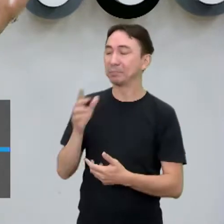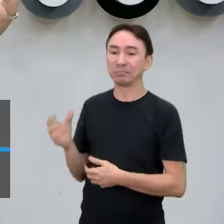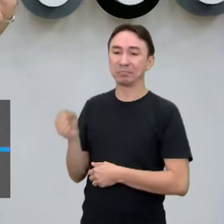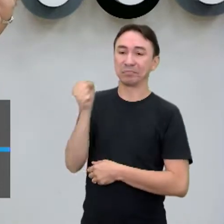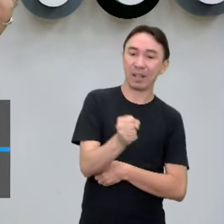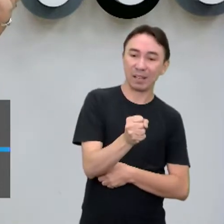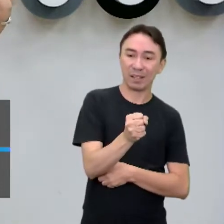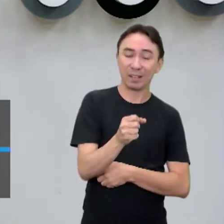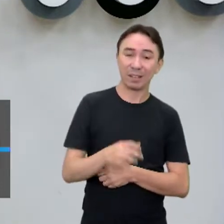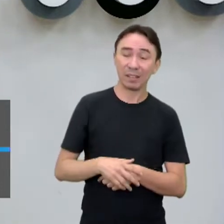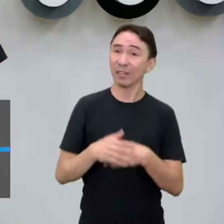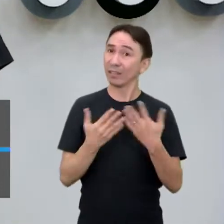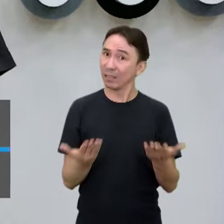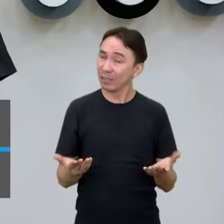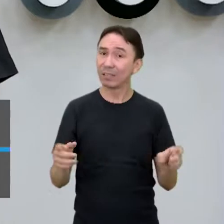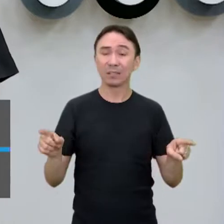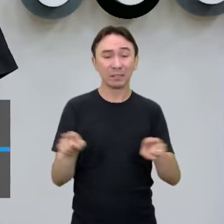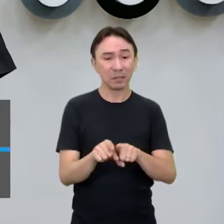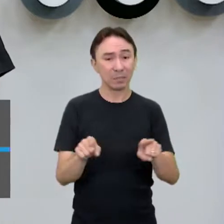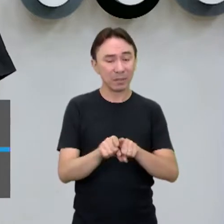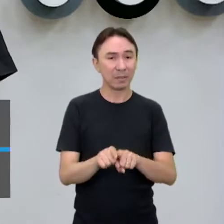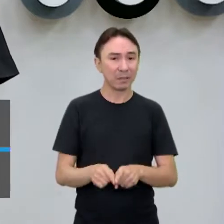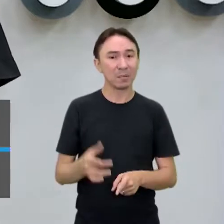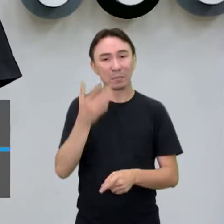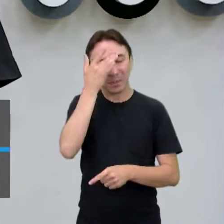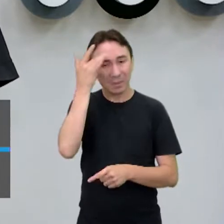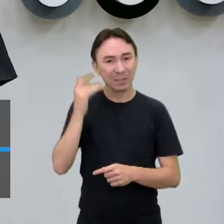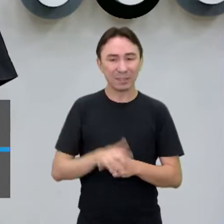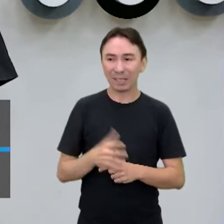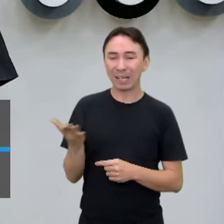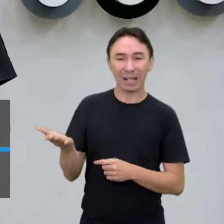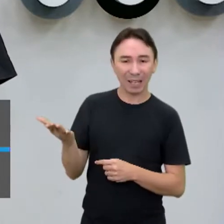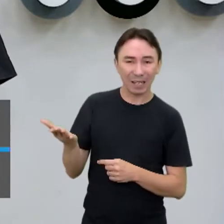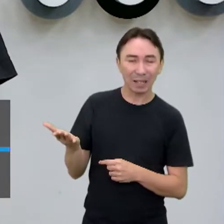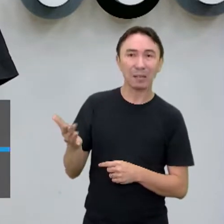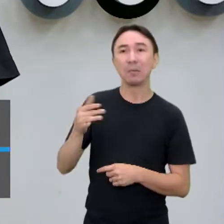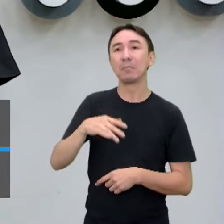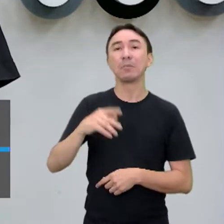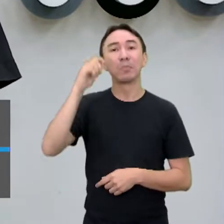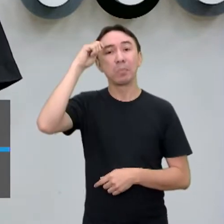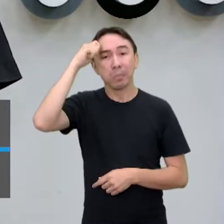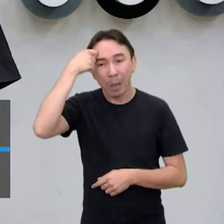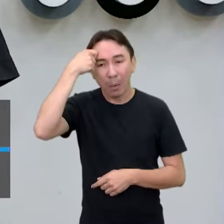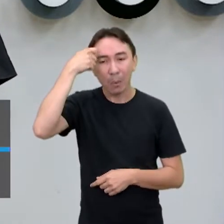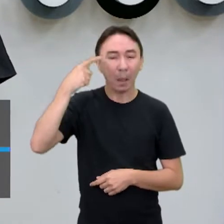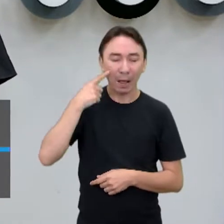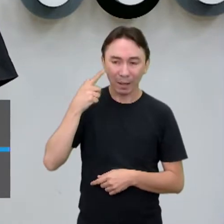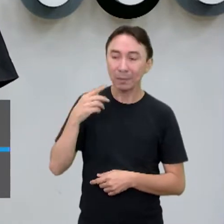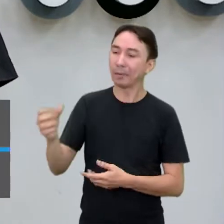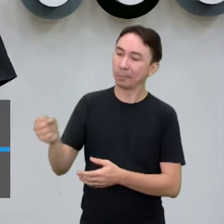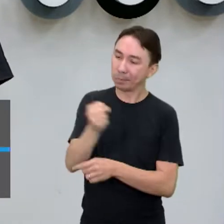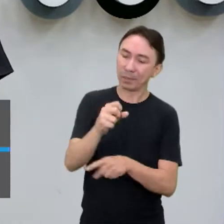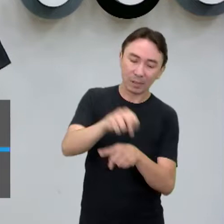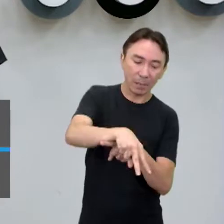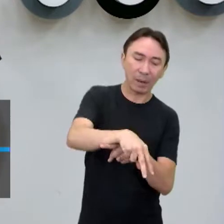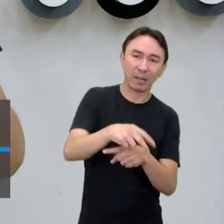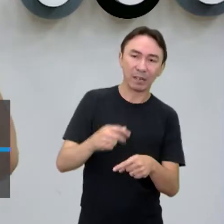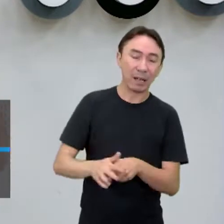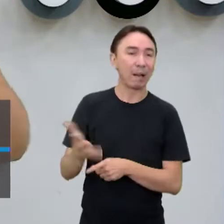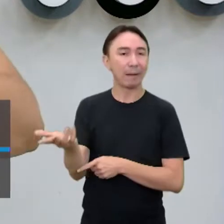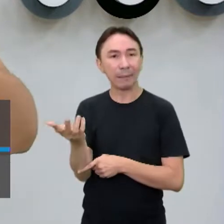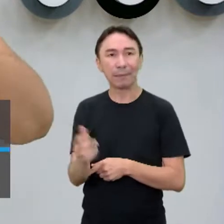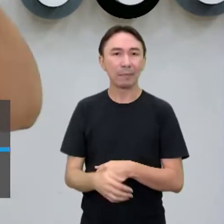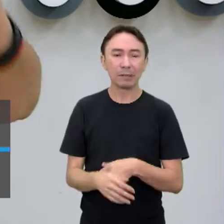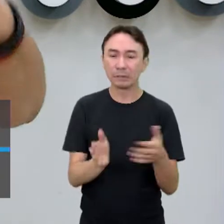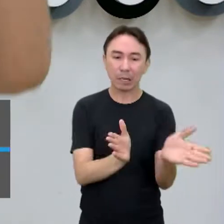têm mobilidade social. Até que nível? As pessoas contratam pessoas negras? As pessoas dão oportunidade? Elas têm acesso à educação? Elas têm